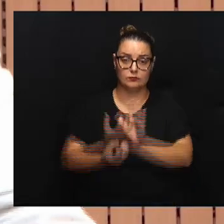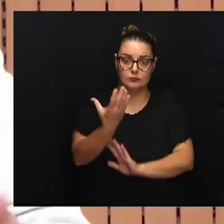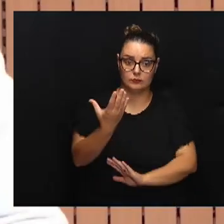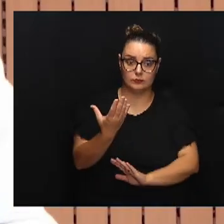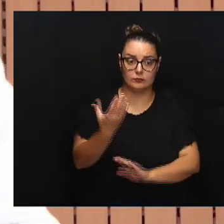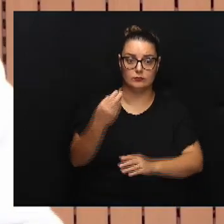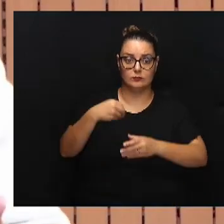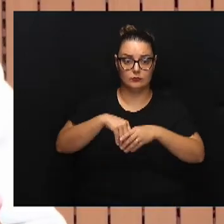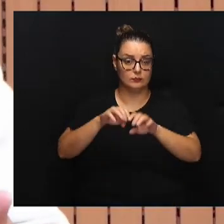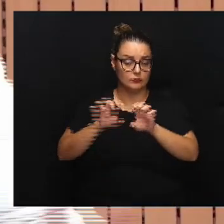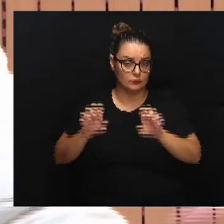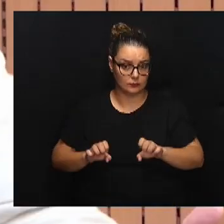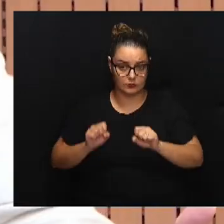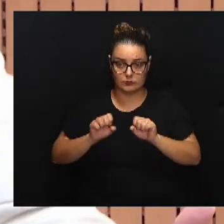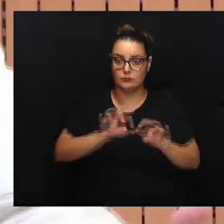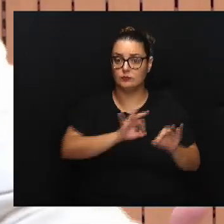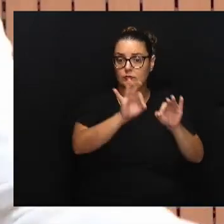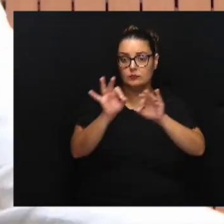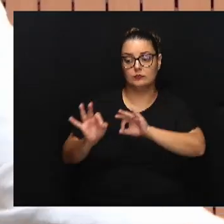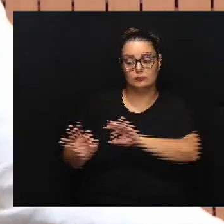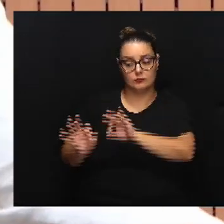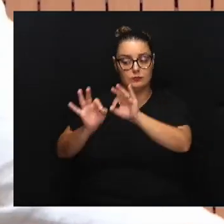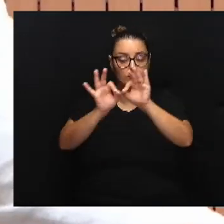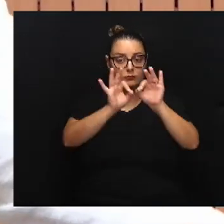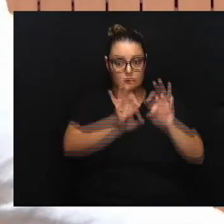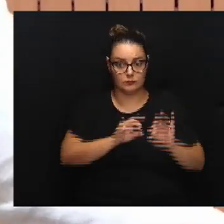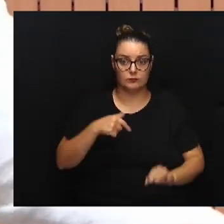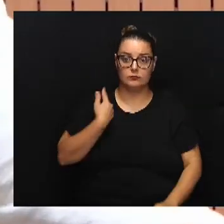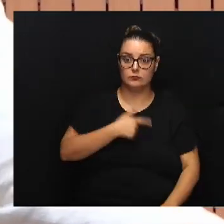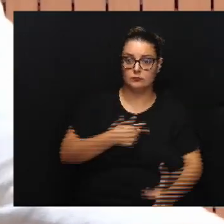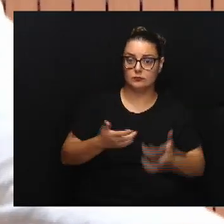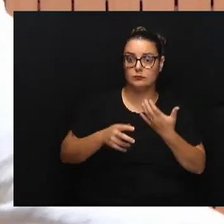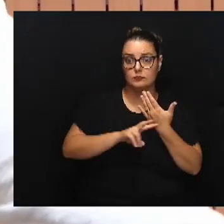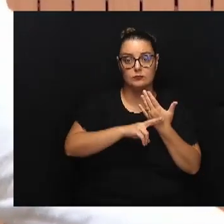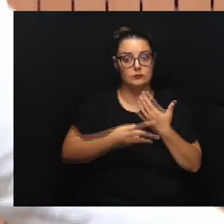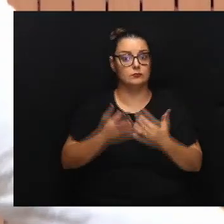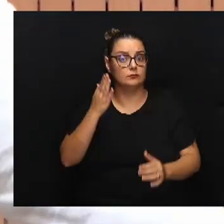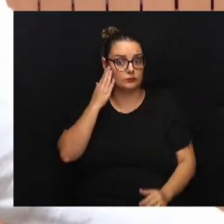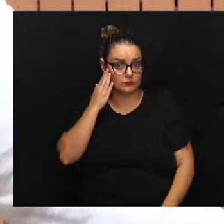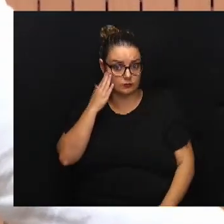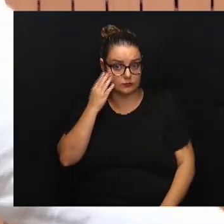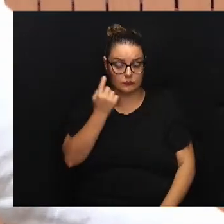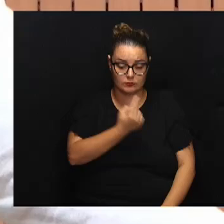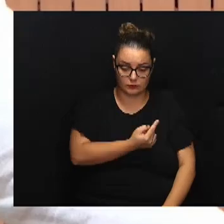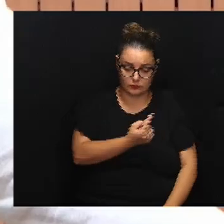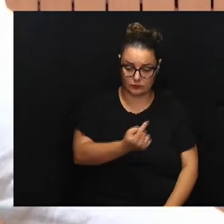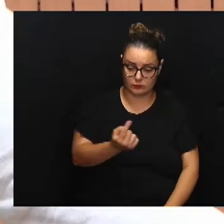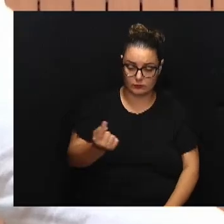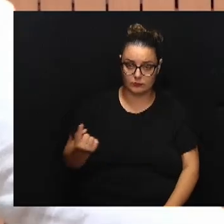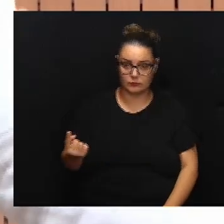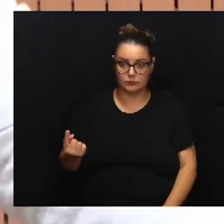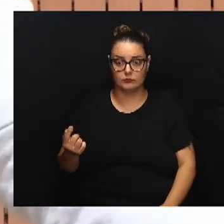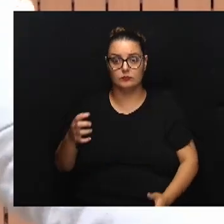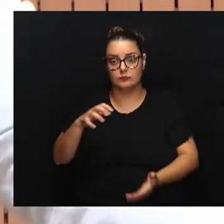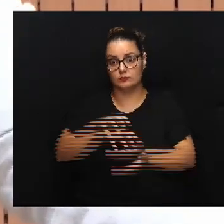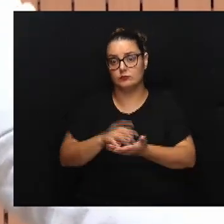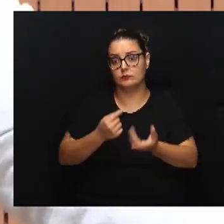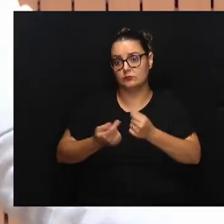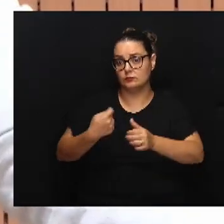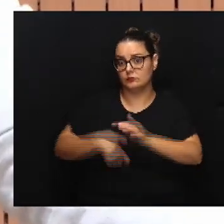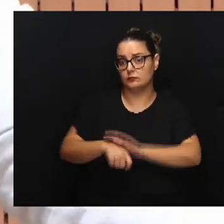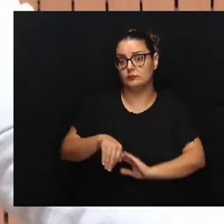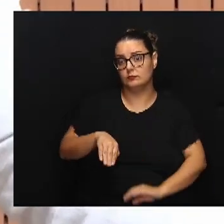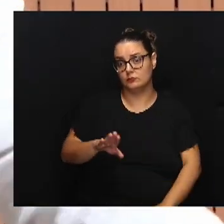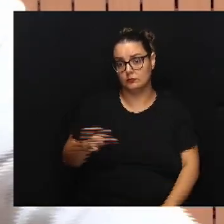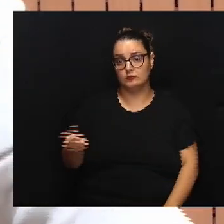internamente estrutura para poder acompanhar e monitorar, e nós queremos saber o impacto de cada centavo investido. Acho que mais do que